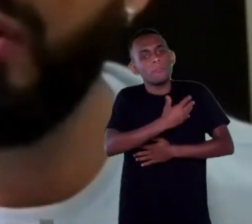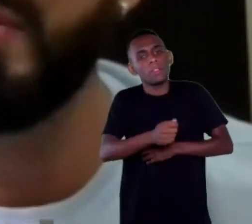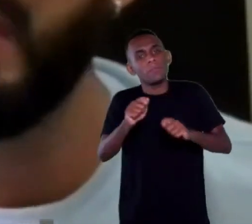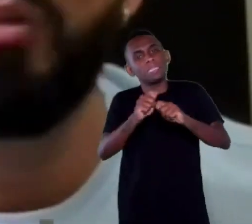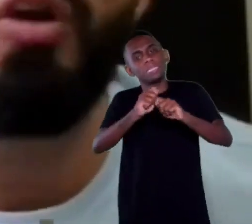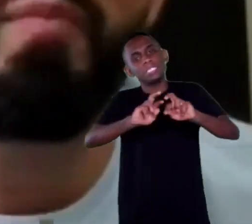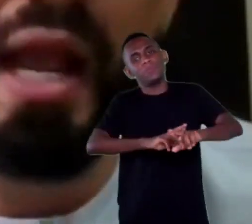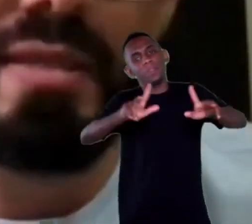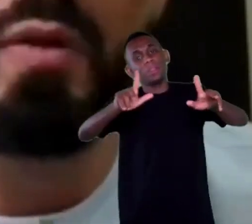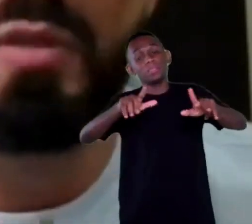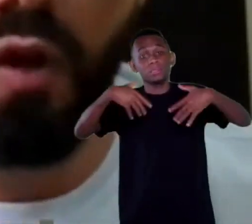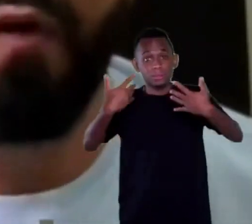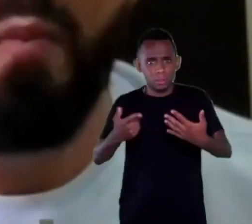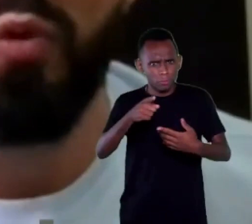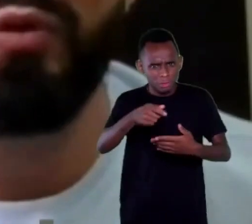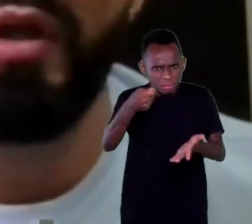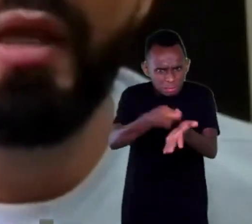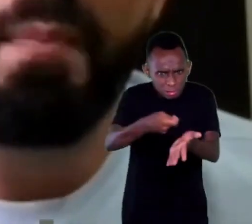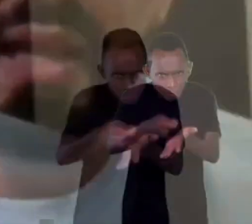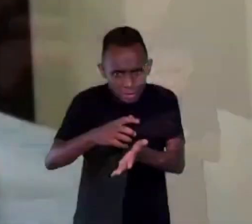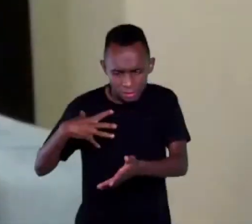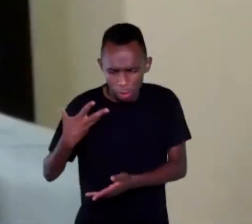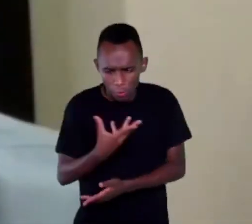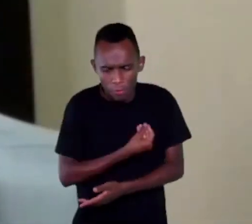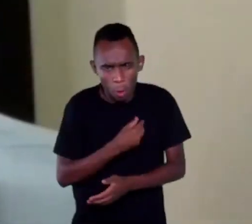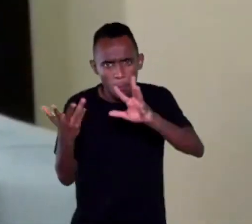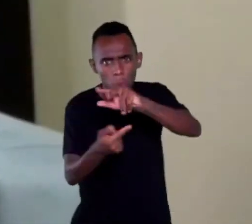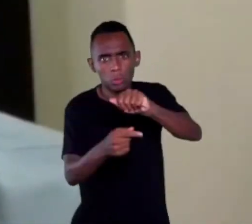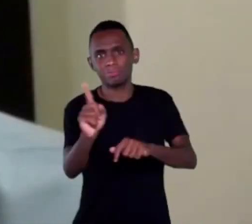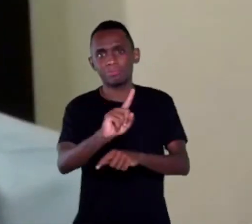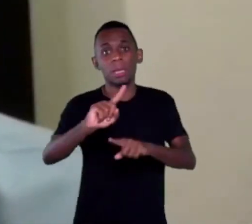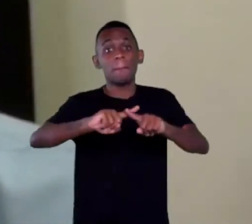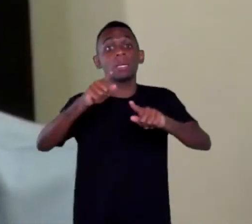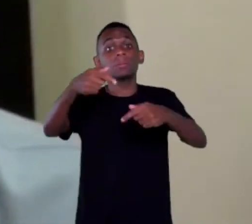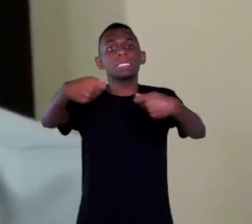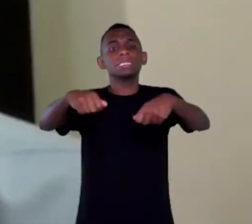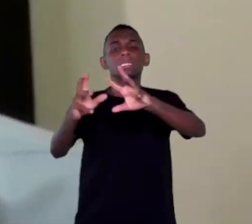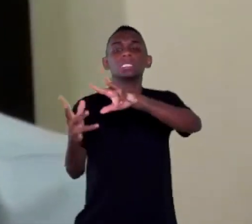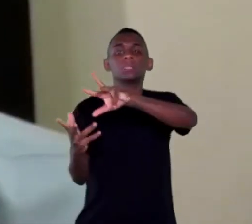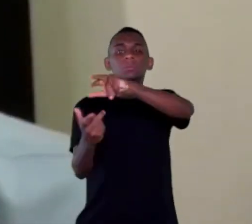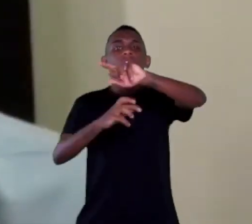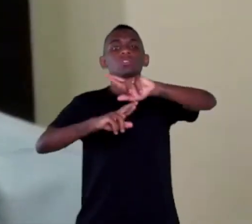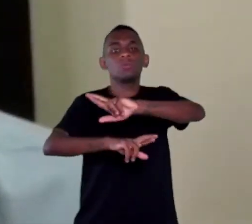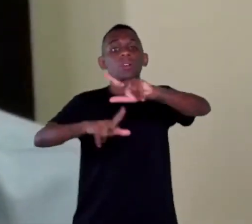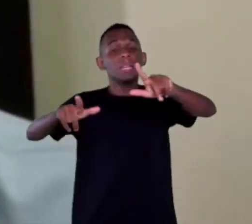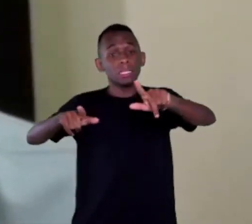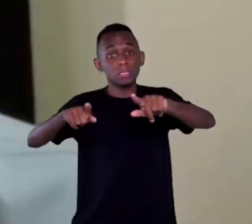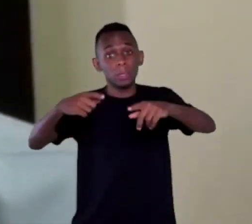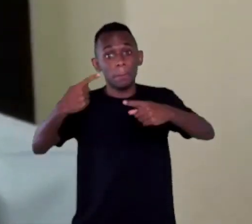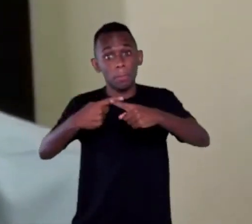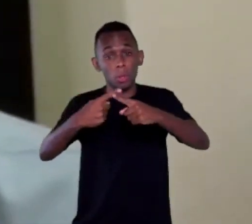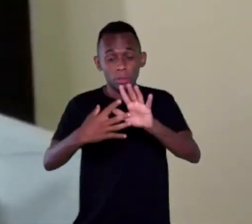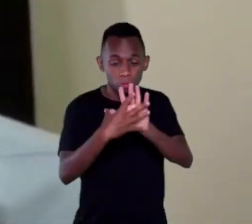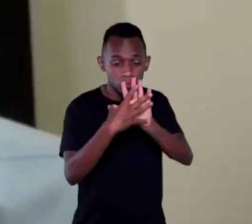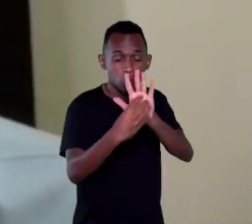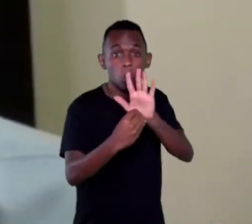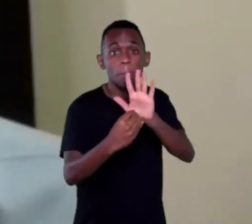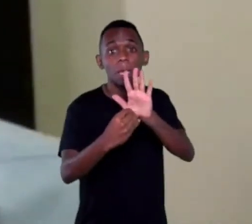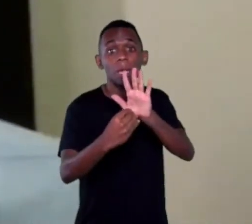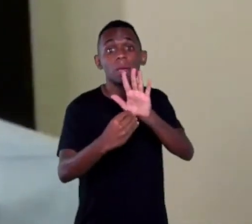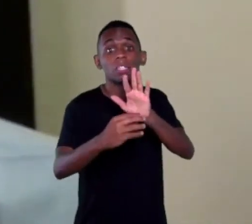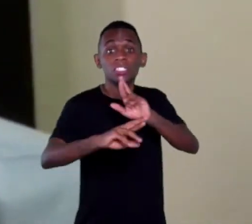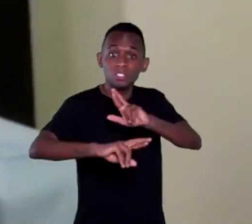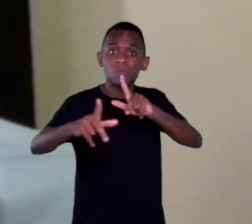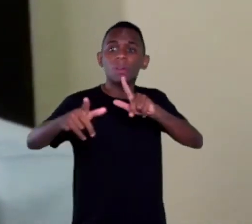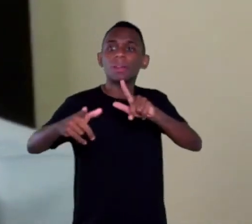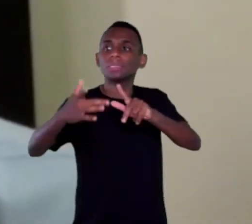eu falo, você não tem obrigação de salvar o mundo, mas seja diferente porque o seu exemplo pode ser a diferença de mudar quem está